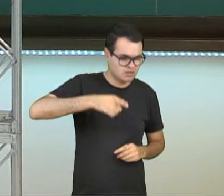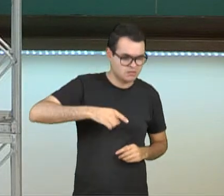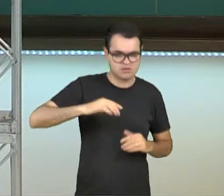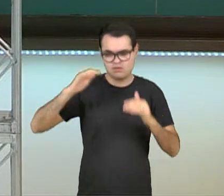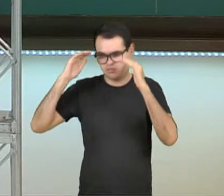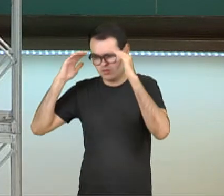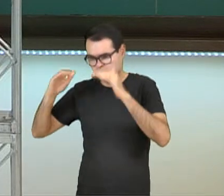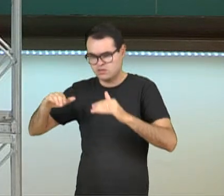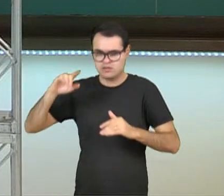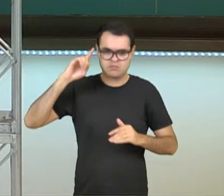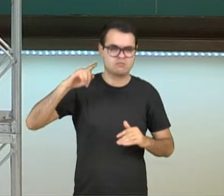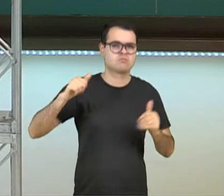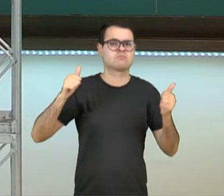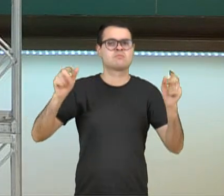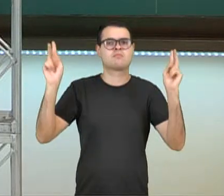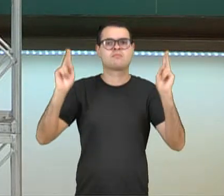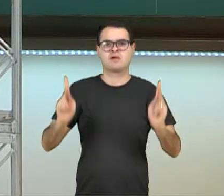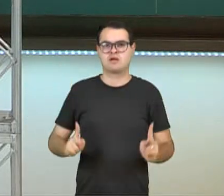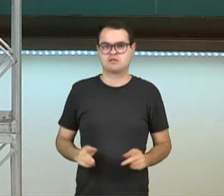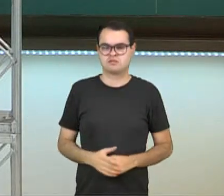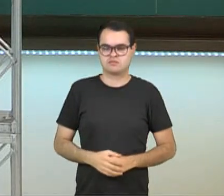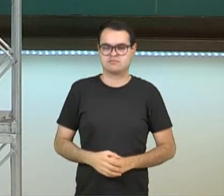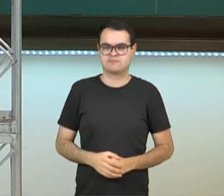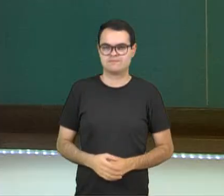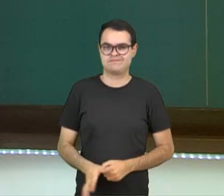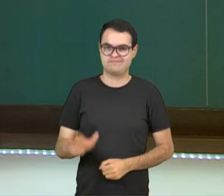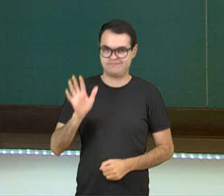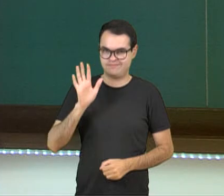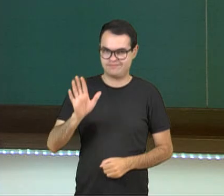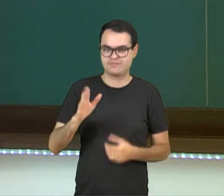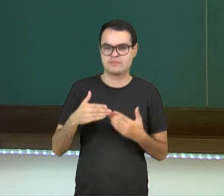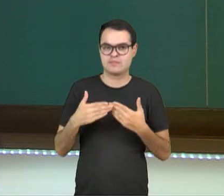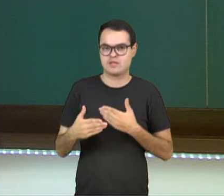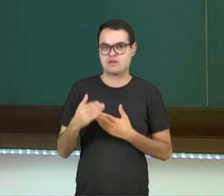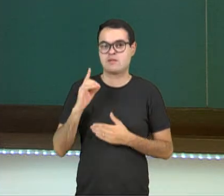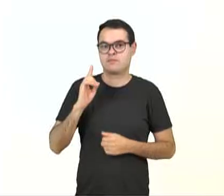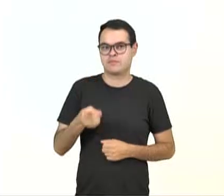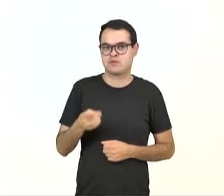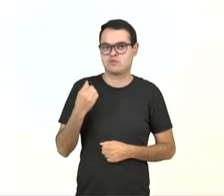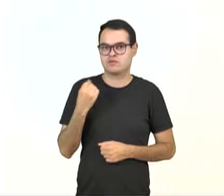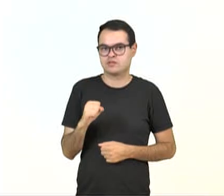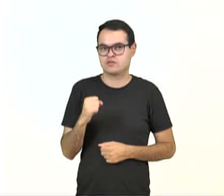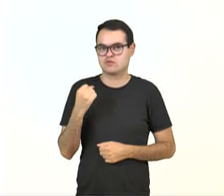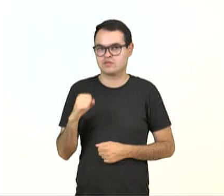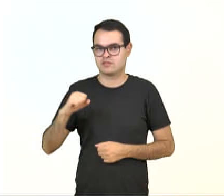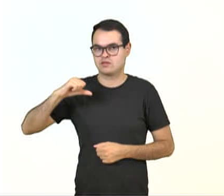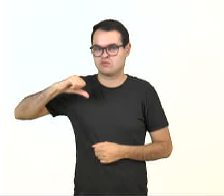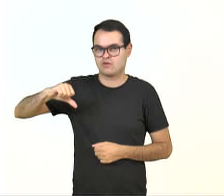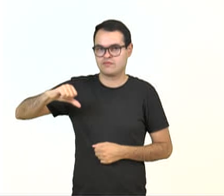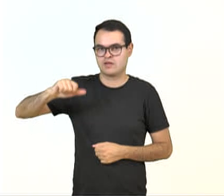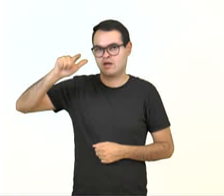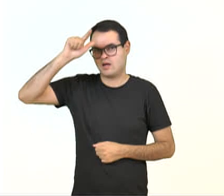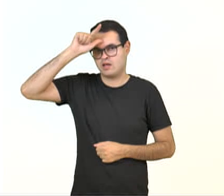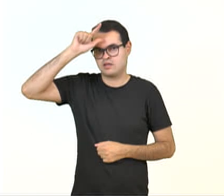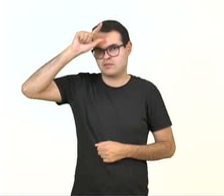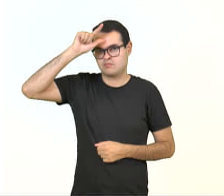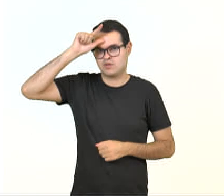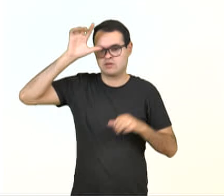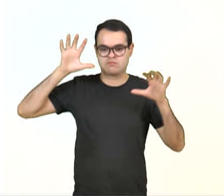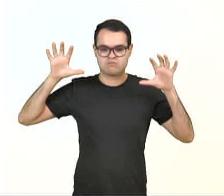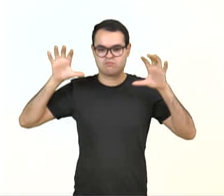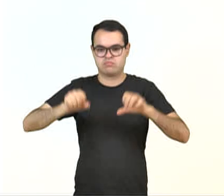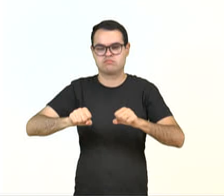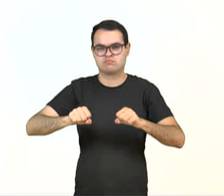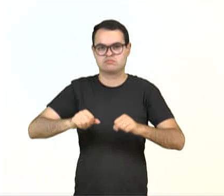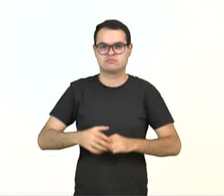estava tudo numa boa. Aí, a partir de 1889, os alemães ocuparam essa